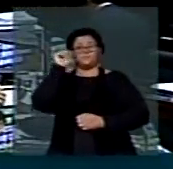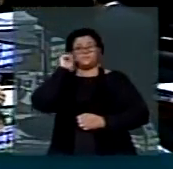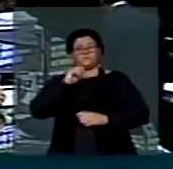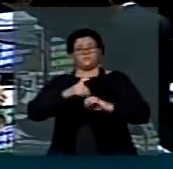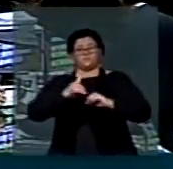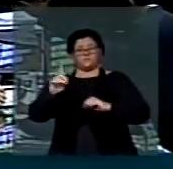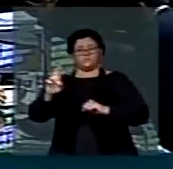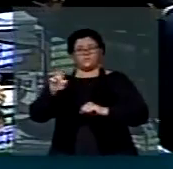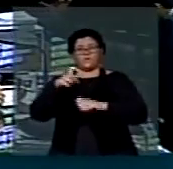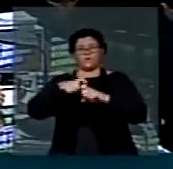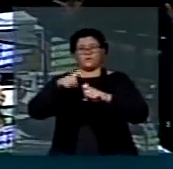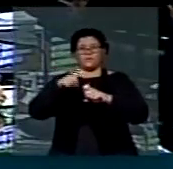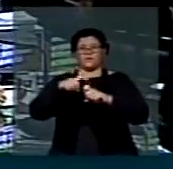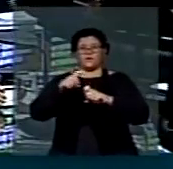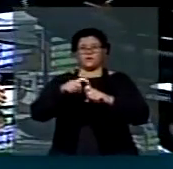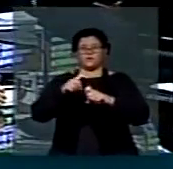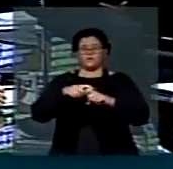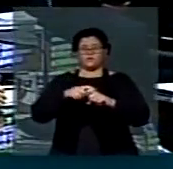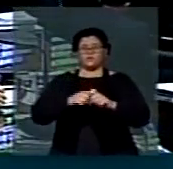nós,